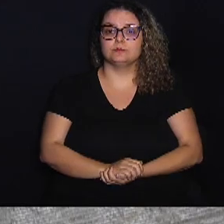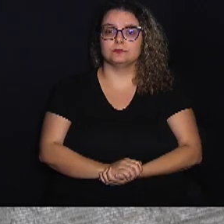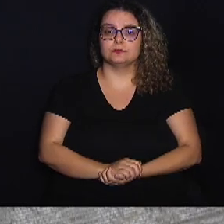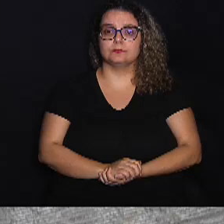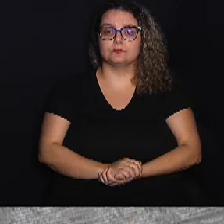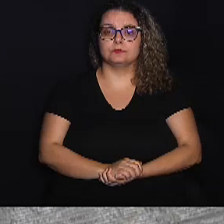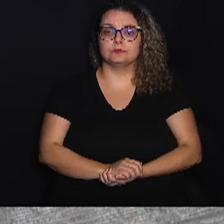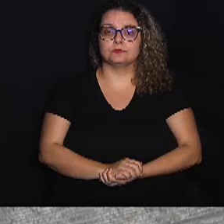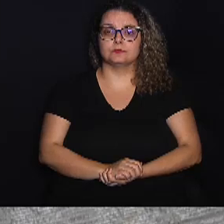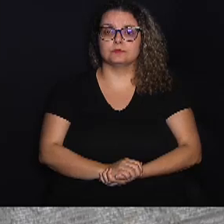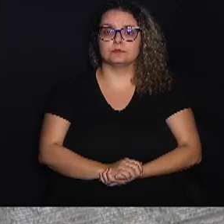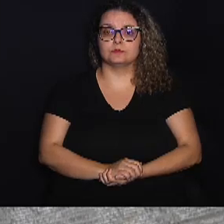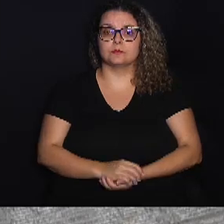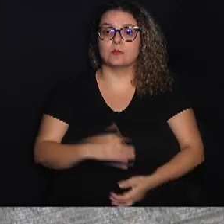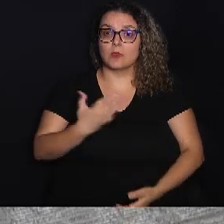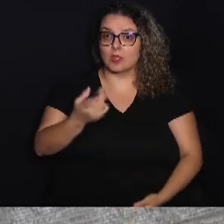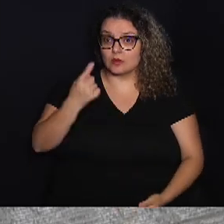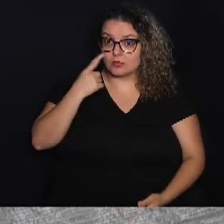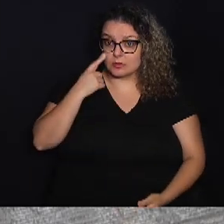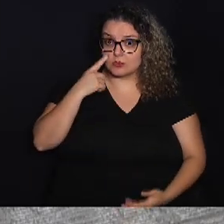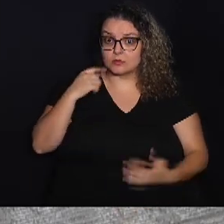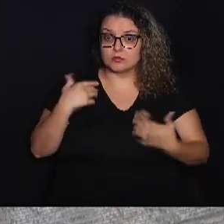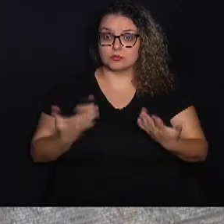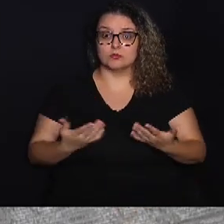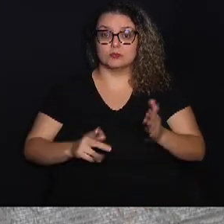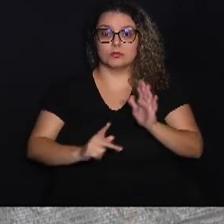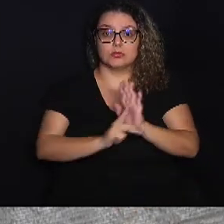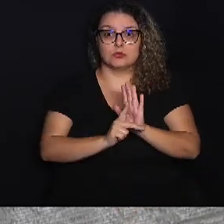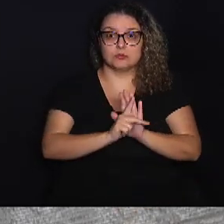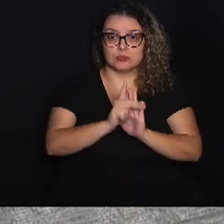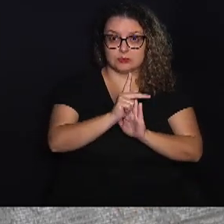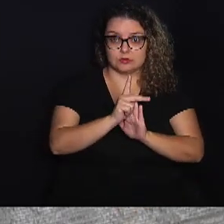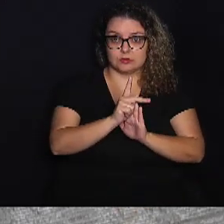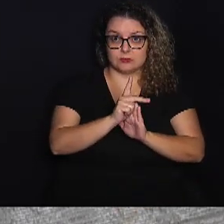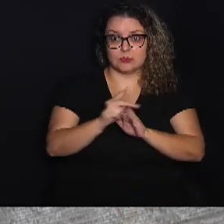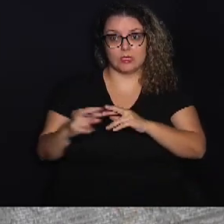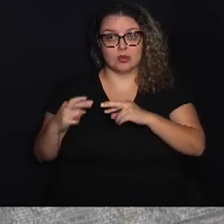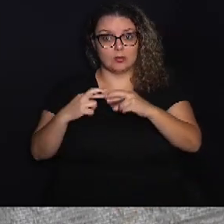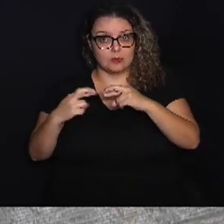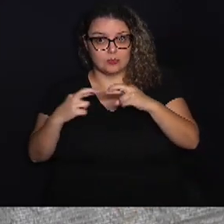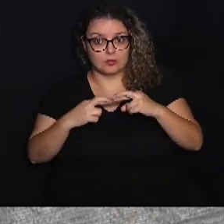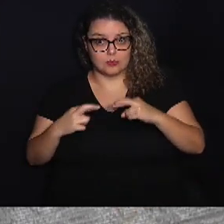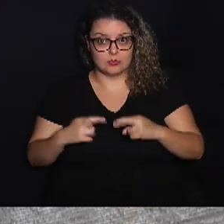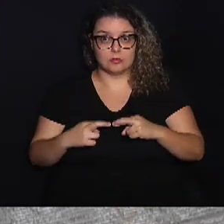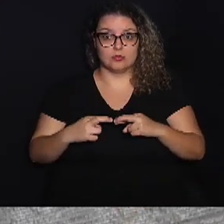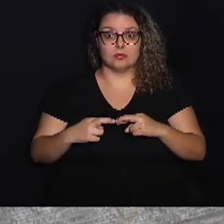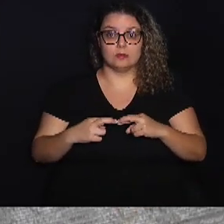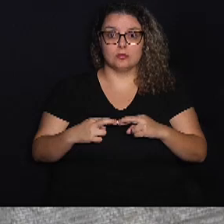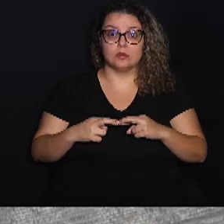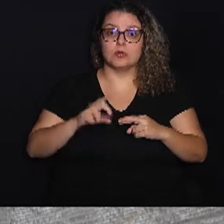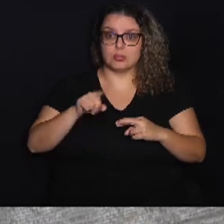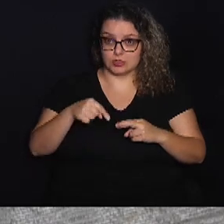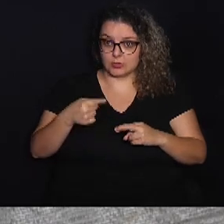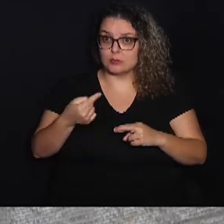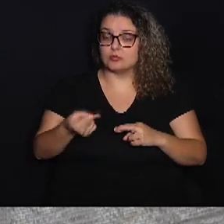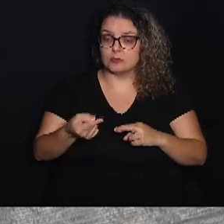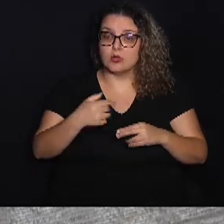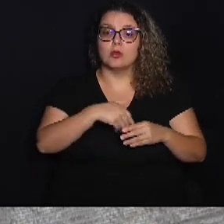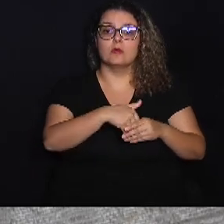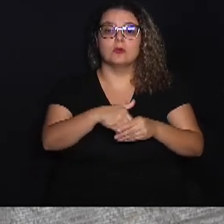empreendedor Você conferiu então Os projetos que devem ser analisados e posteriormente